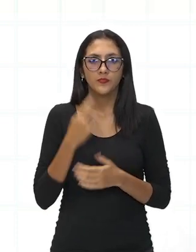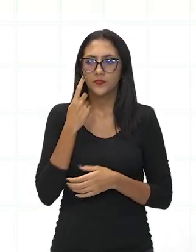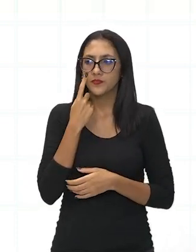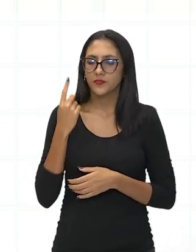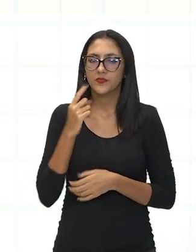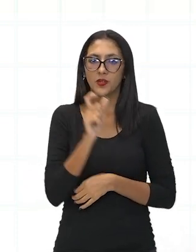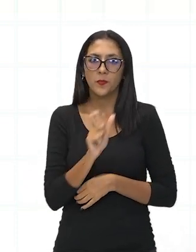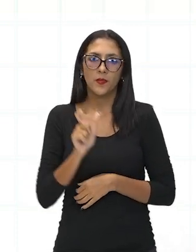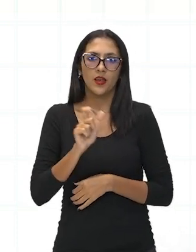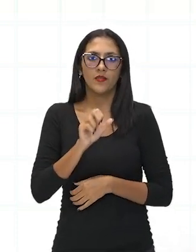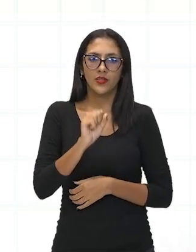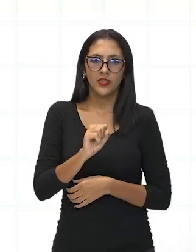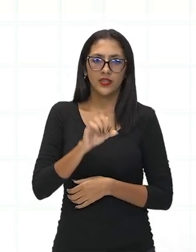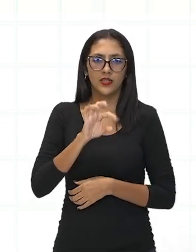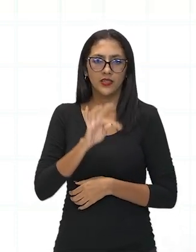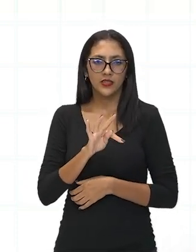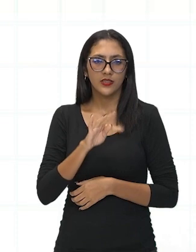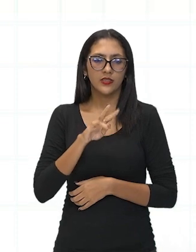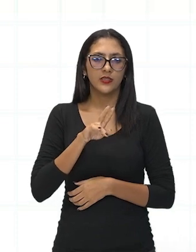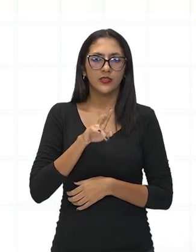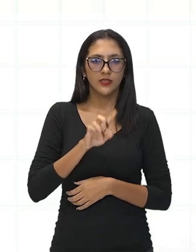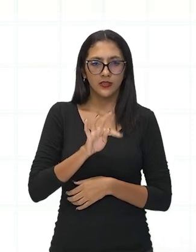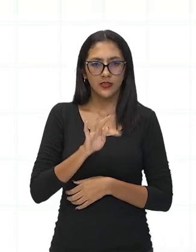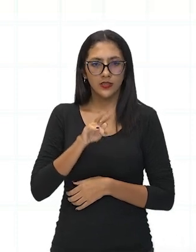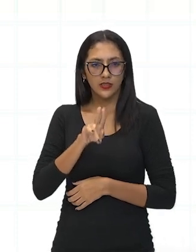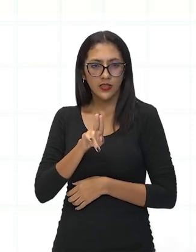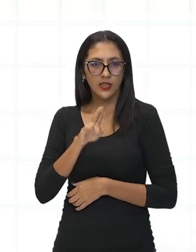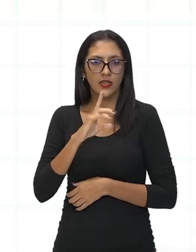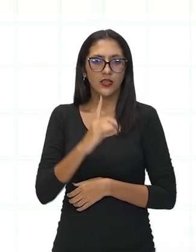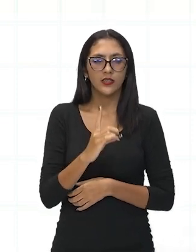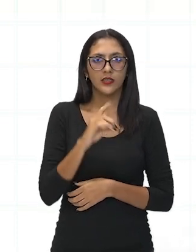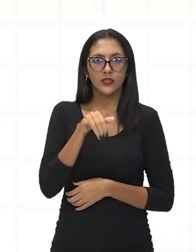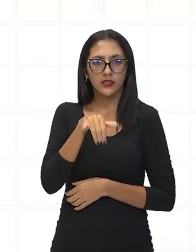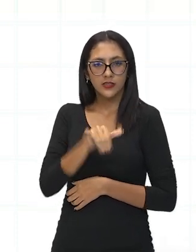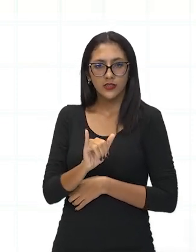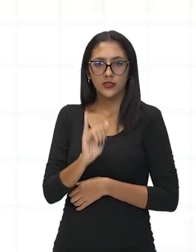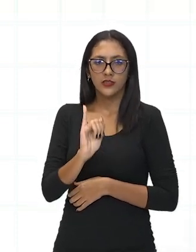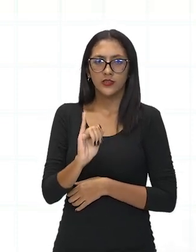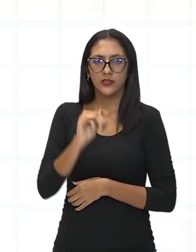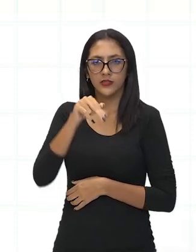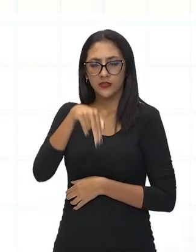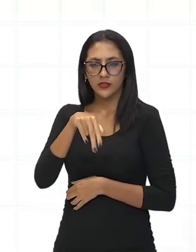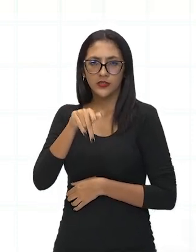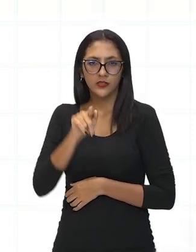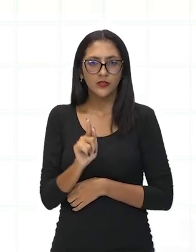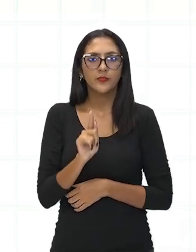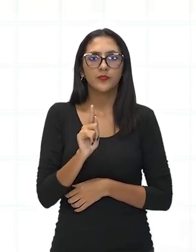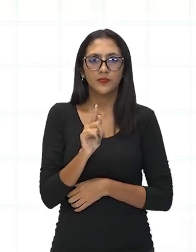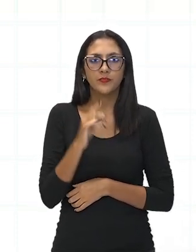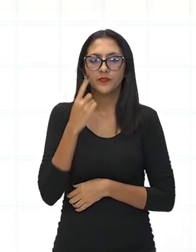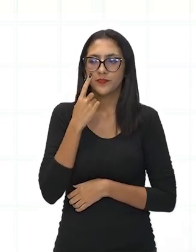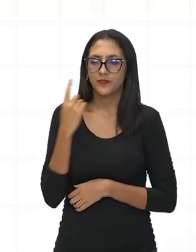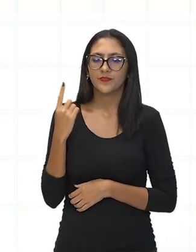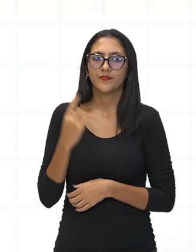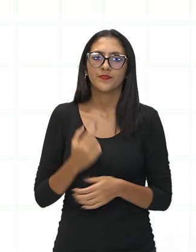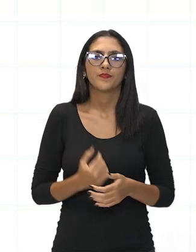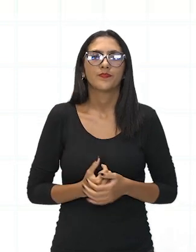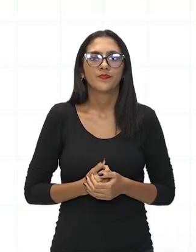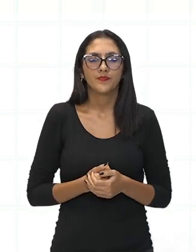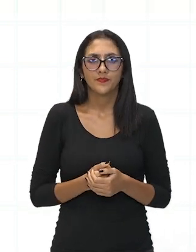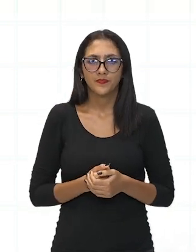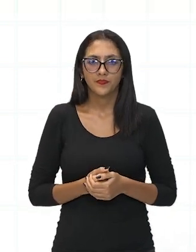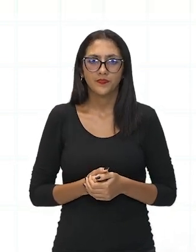usar o studying, pode ser lendo um livro em inglês. Como eu coloquei aqui já o inglês, vamos utilizar o